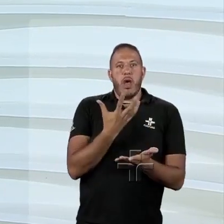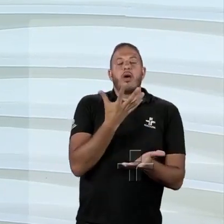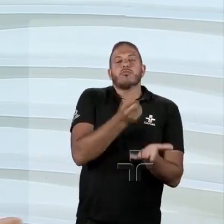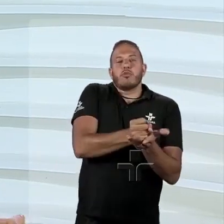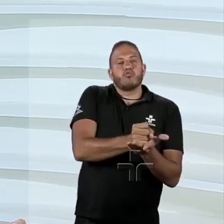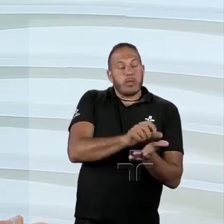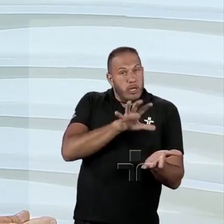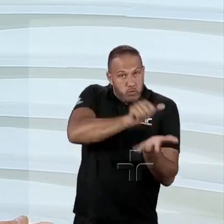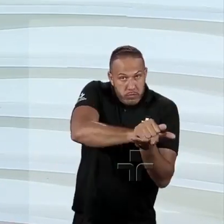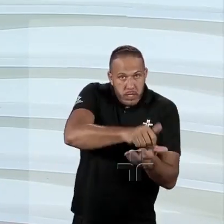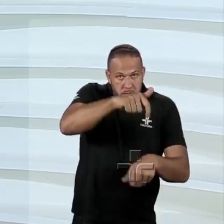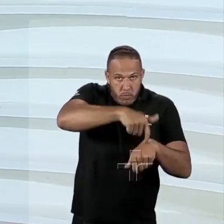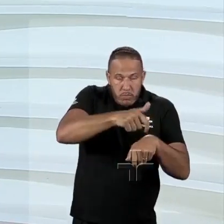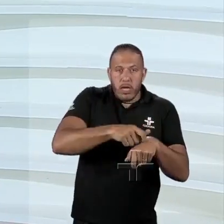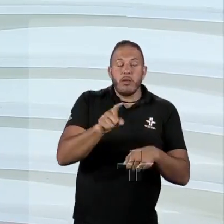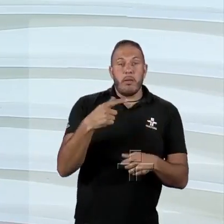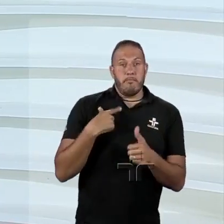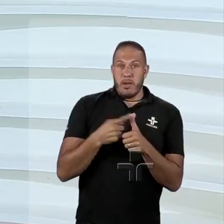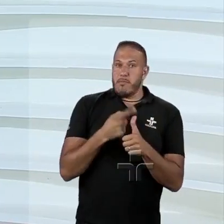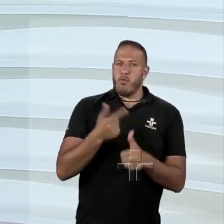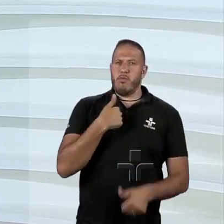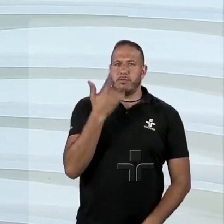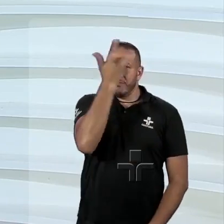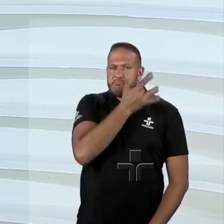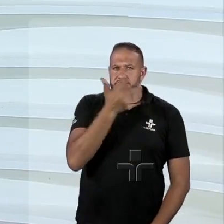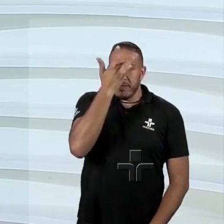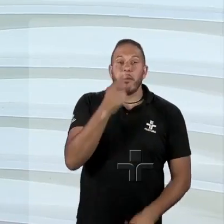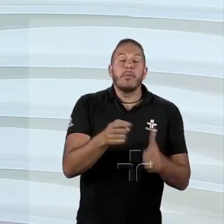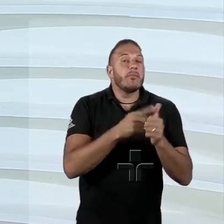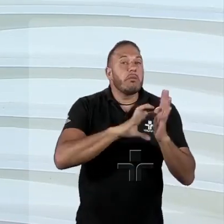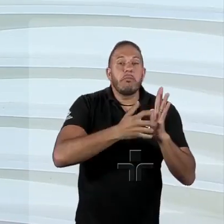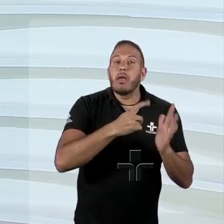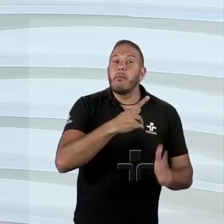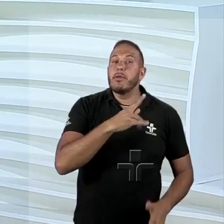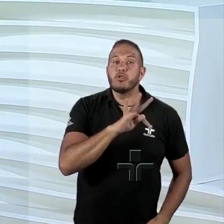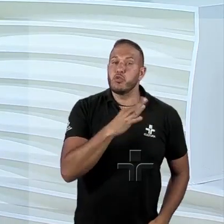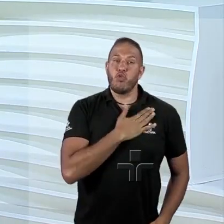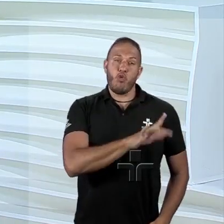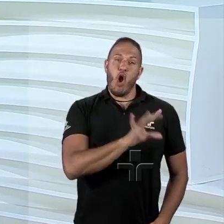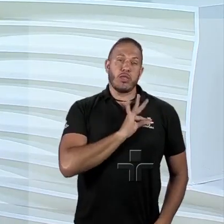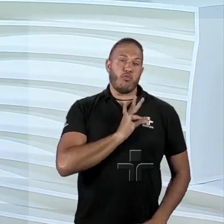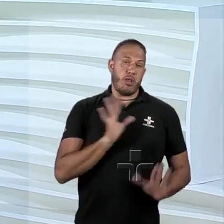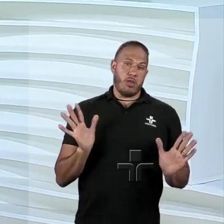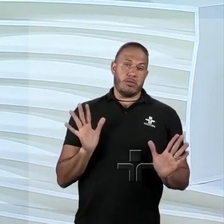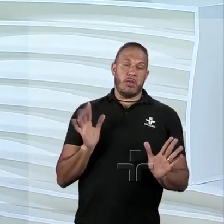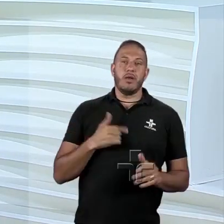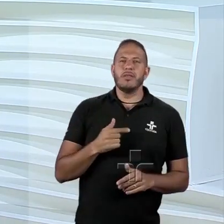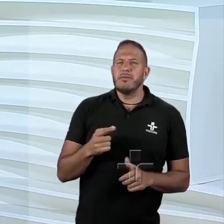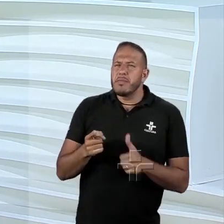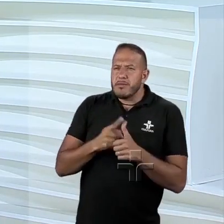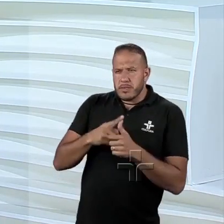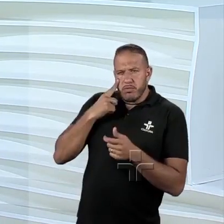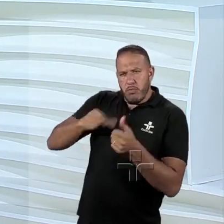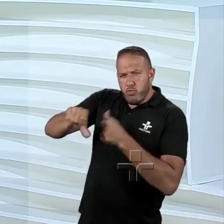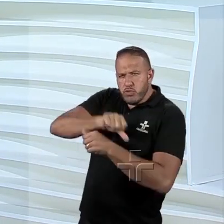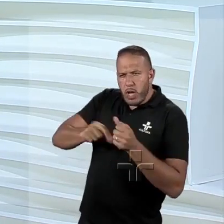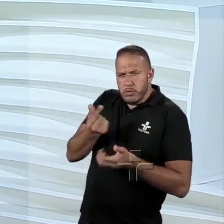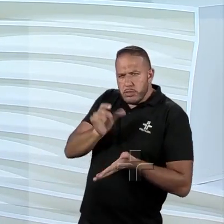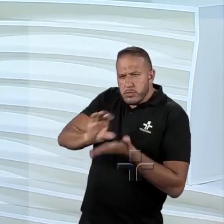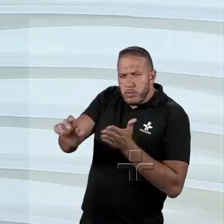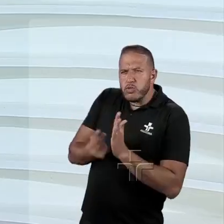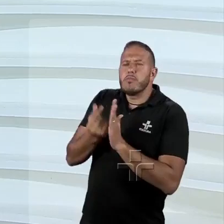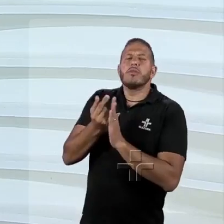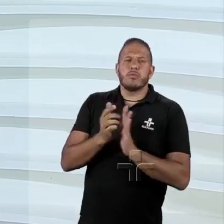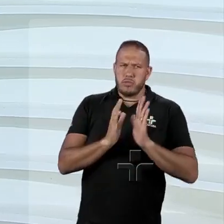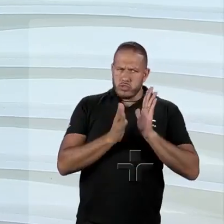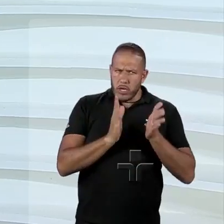mim, foi feita pelo Fernando Haddad. Petista não gosta de polícia, até porque... E não houve chance de fazer nenhum remanejamento no orçamento? Nós fizemos, ao longo